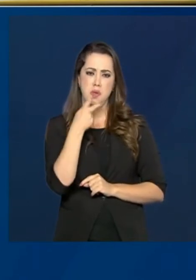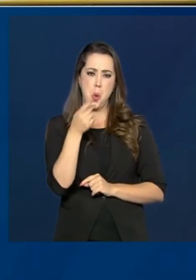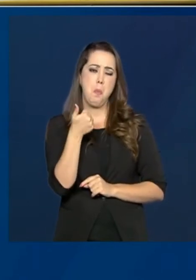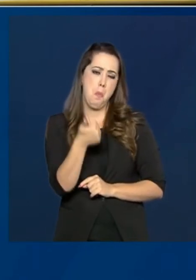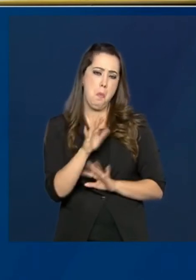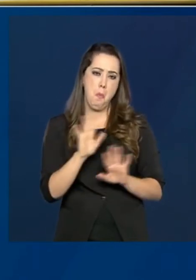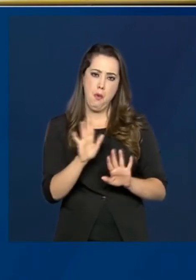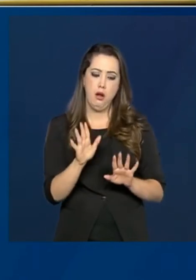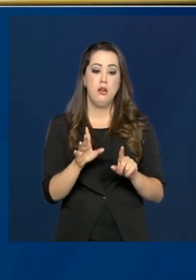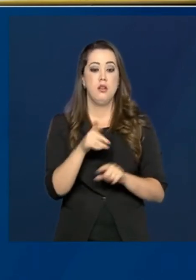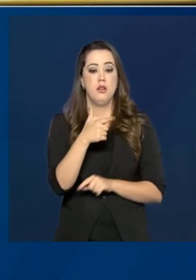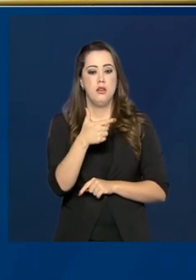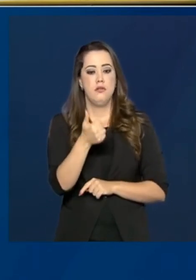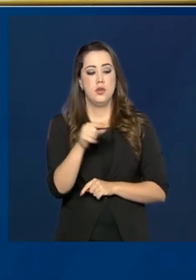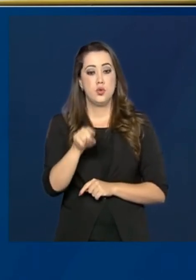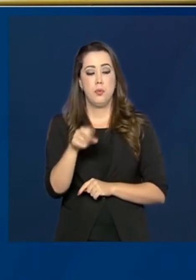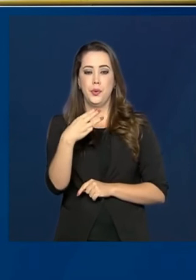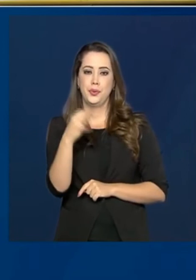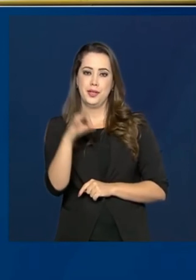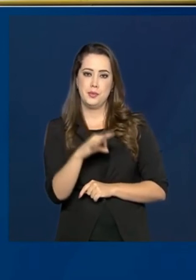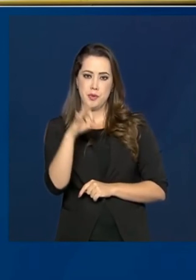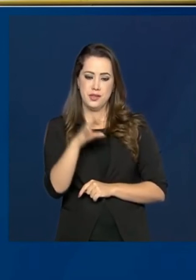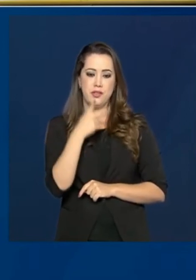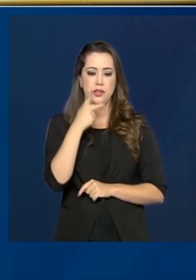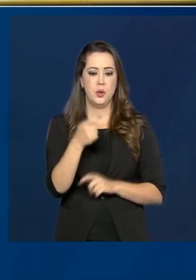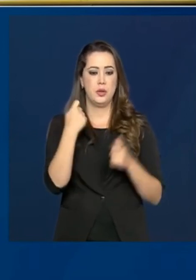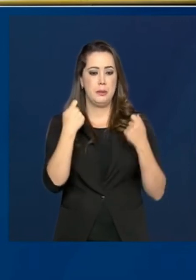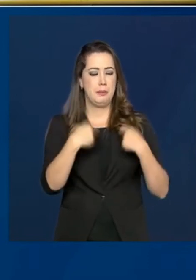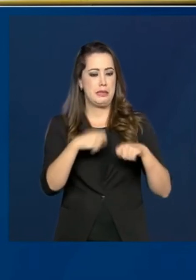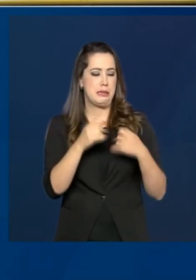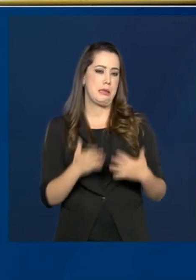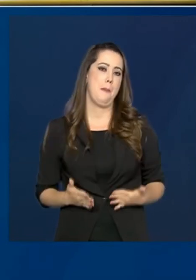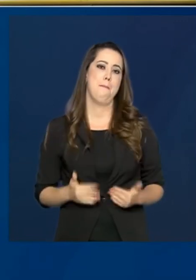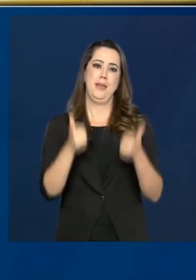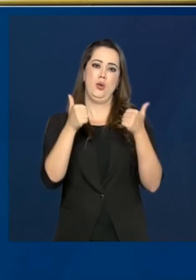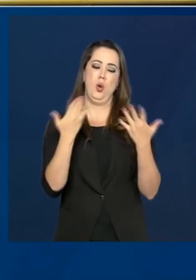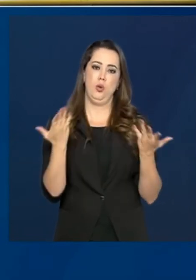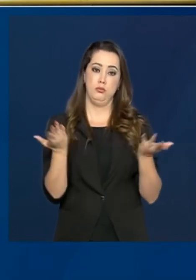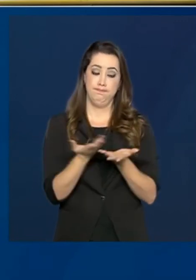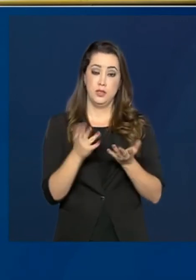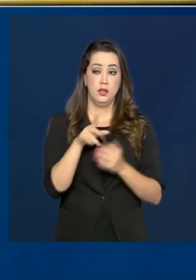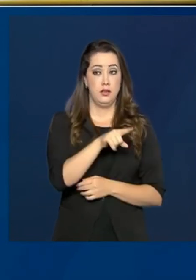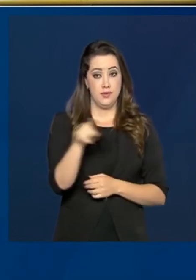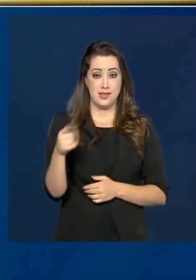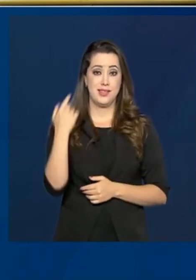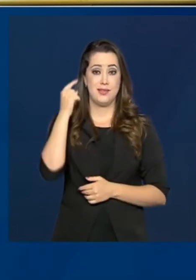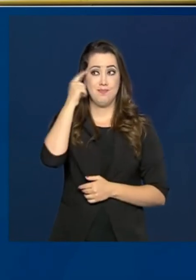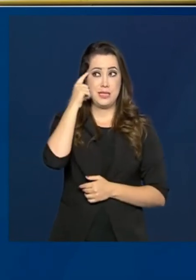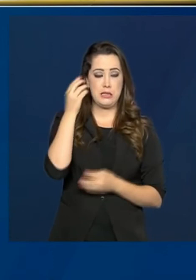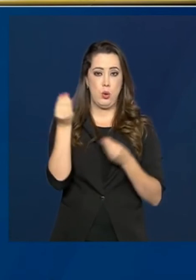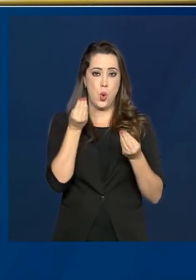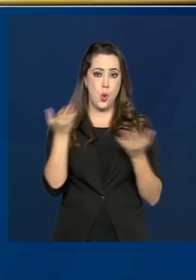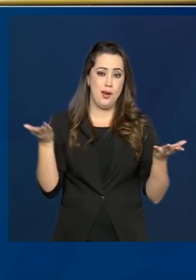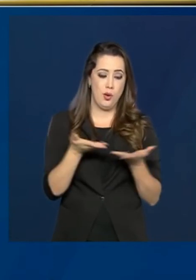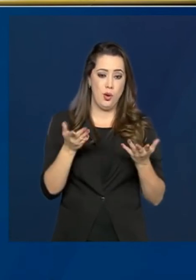regular e 21,3% indicou que esse aspecto de qualidade de vida necessita melhorar. E aí os senhores imaginam, em tempos de pandemia,